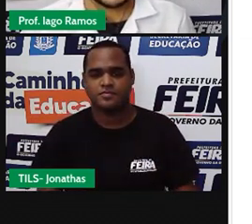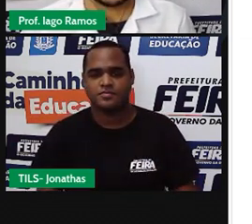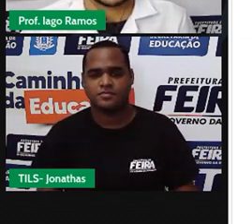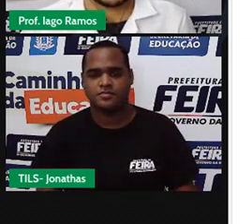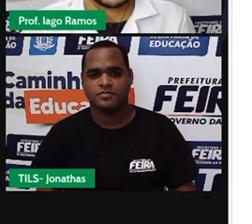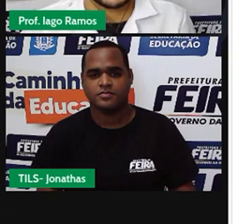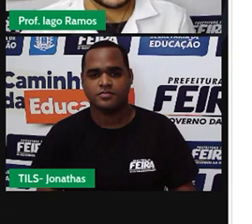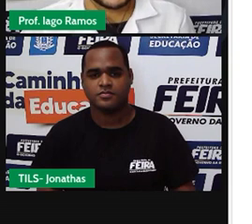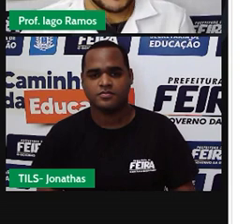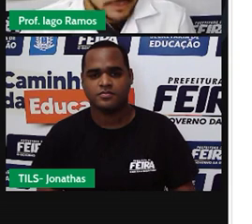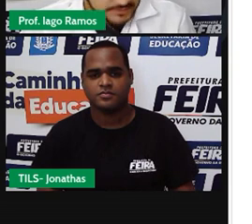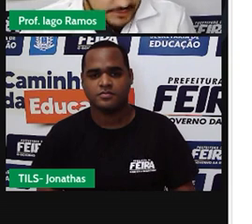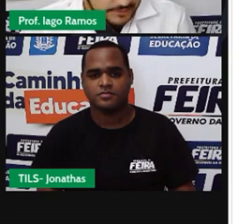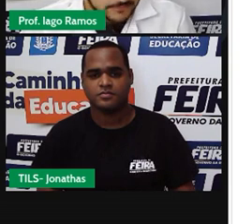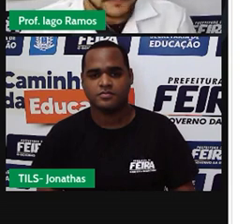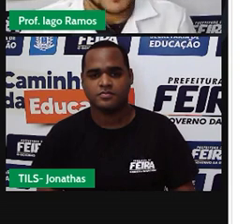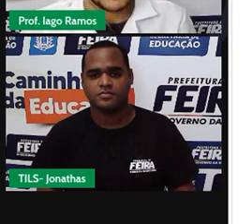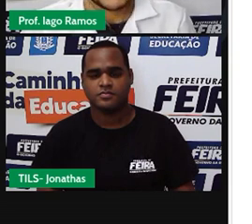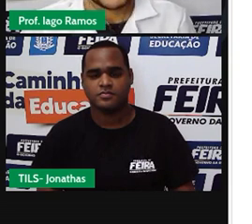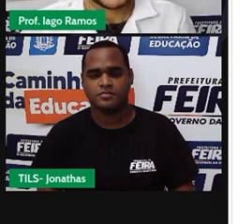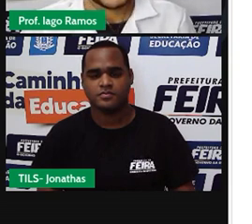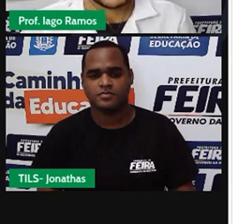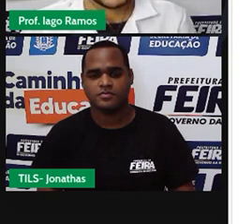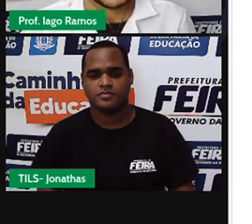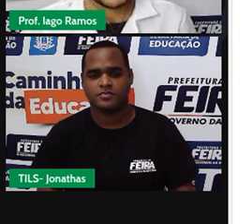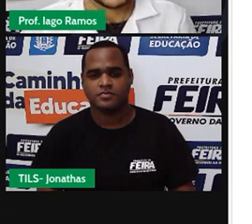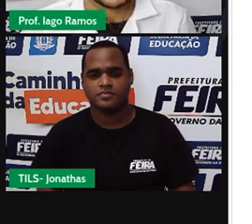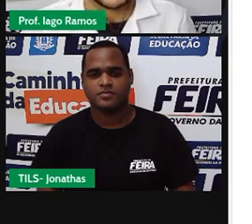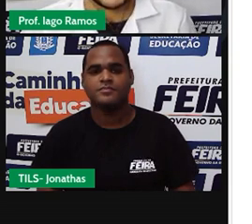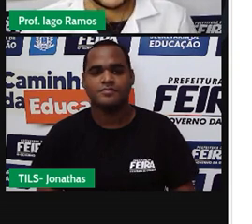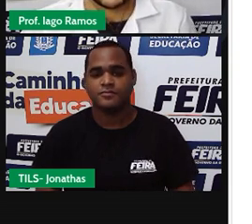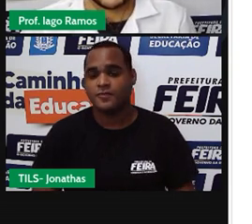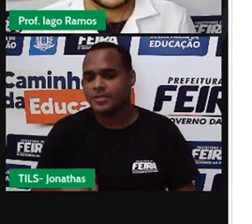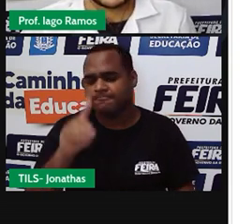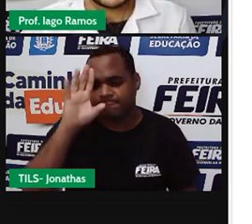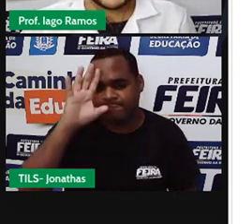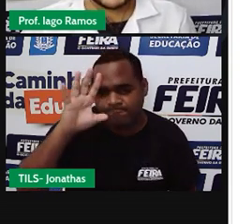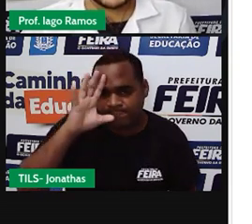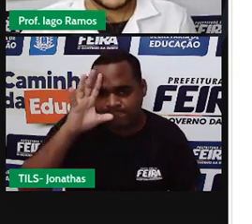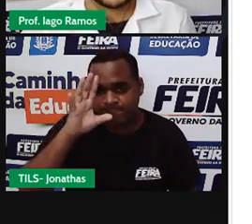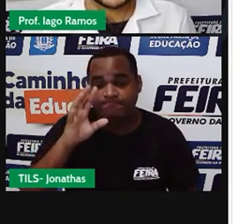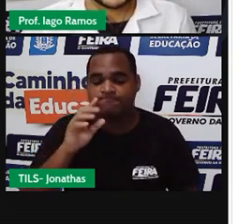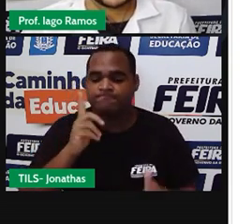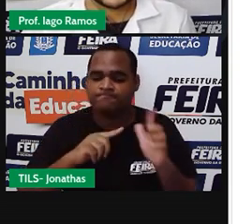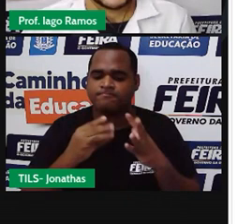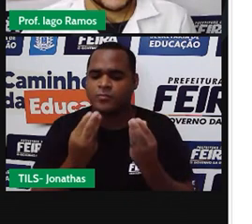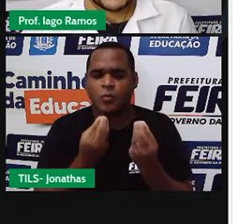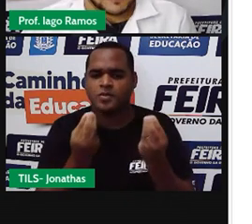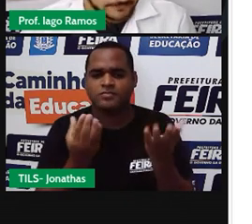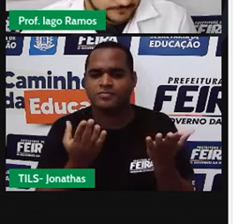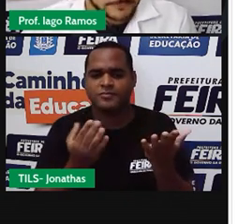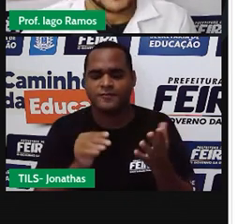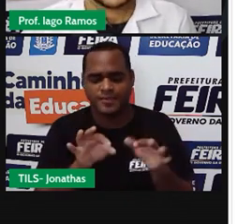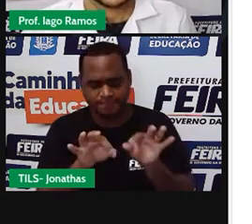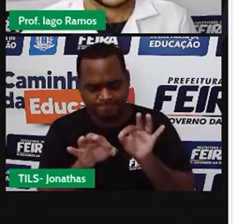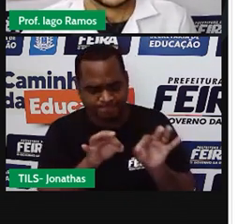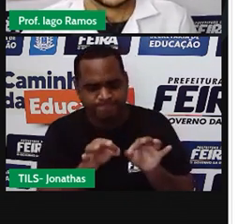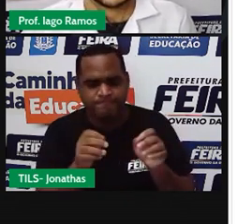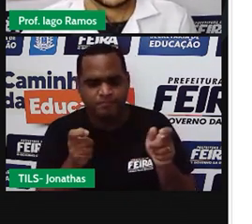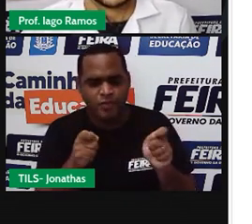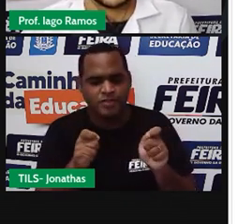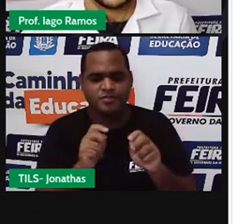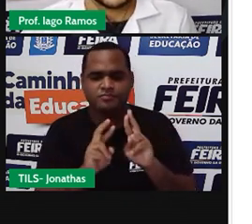Oi e aí e você vai tentando imaginar e quantas é que dá para gente fazer